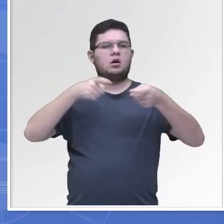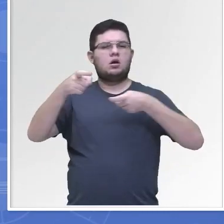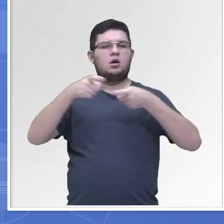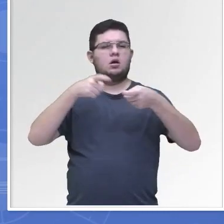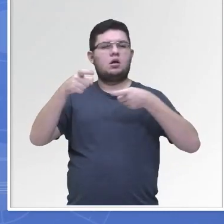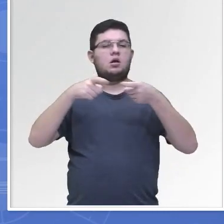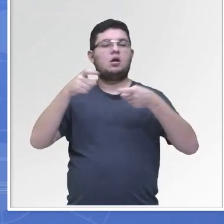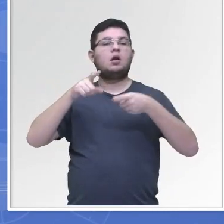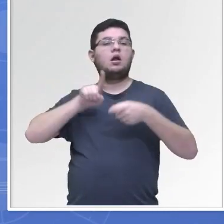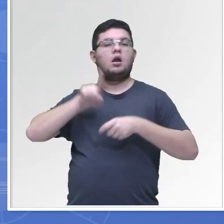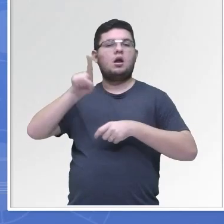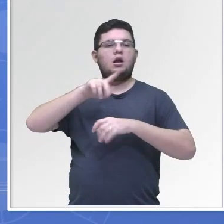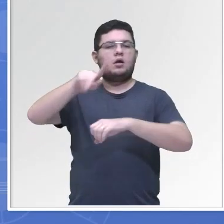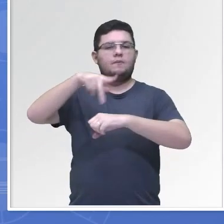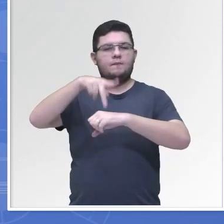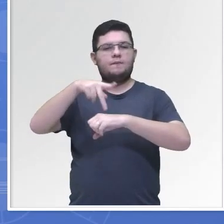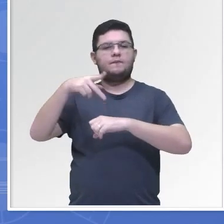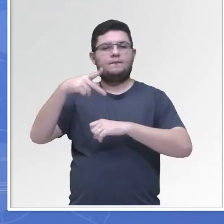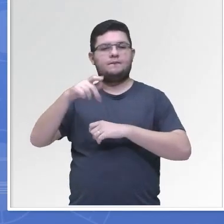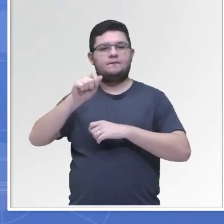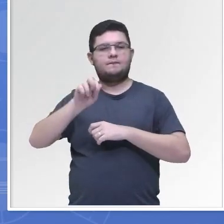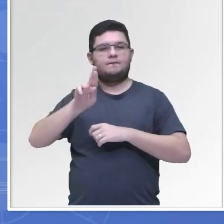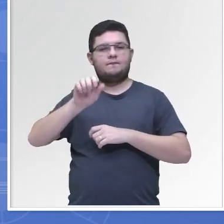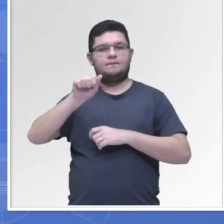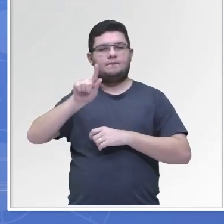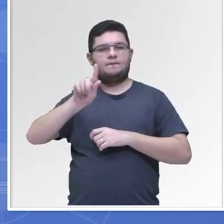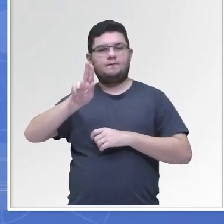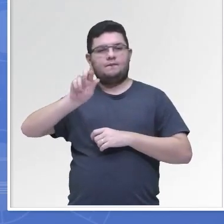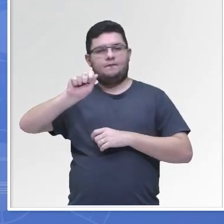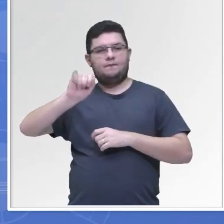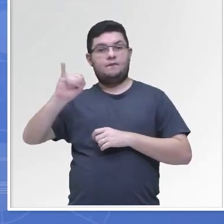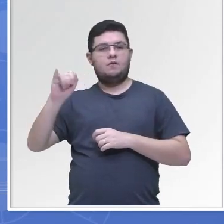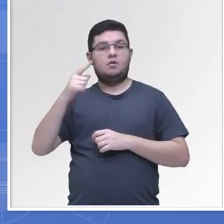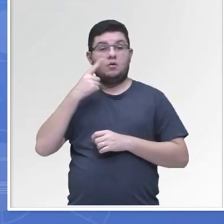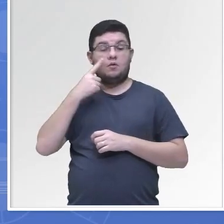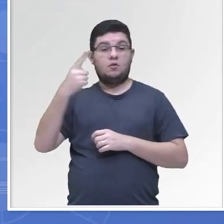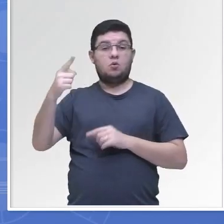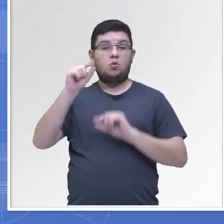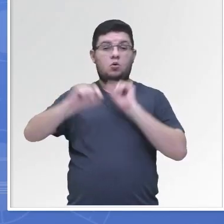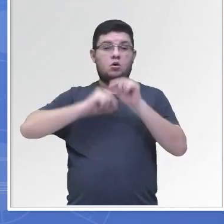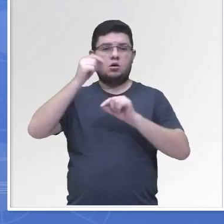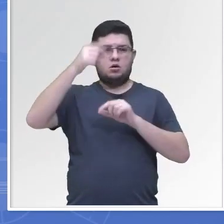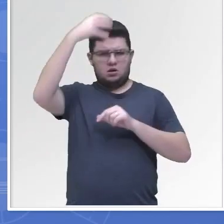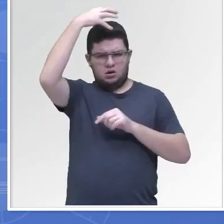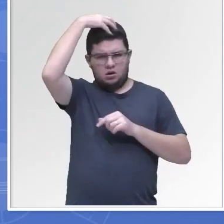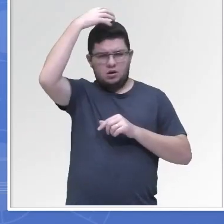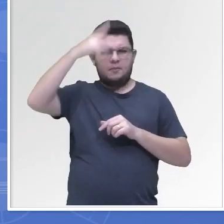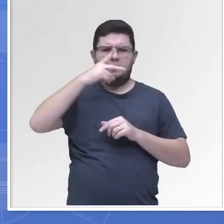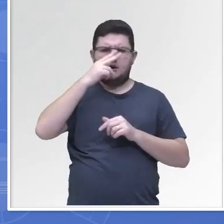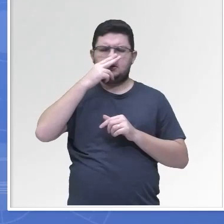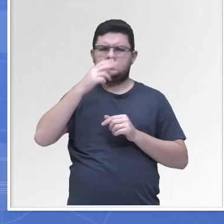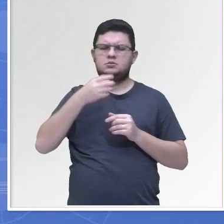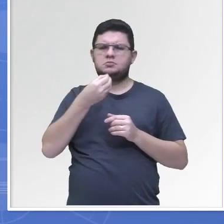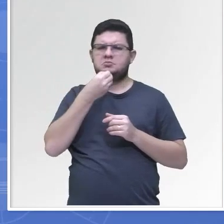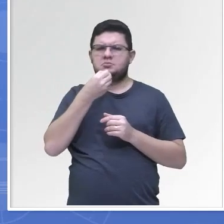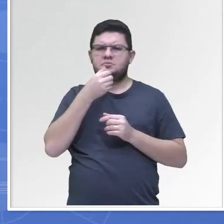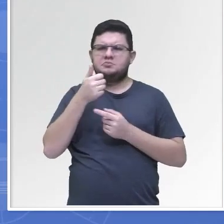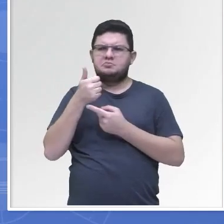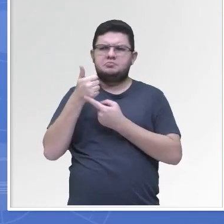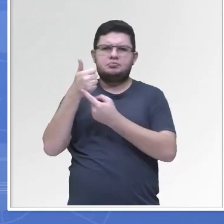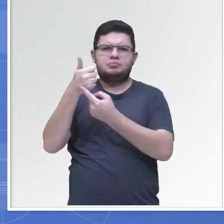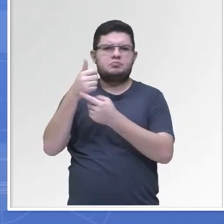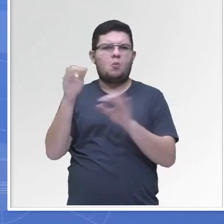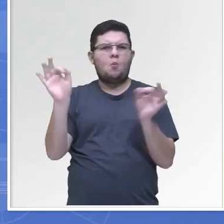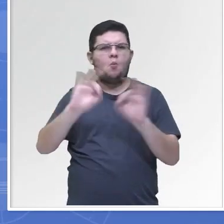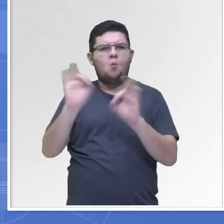quanto a gente imaginava, não. Porque justamente eles vão ter contato na guerra com outros países republicanos, como Paraguai, Argentina,